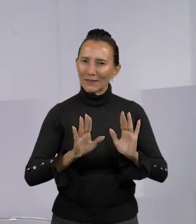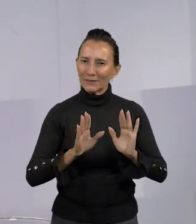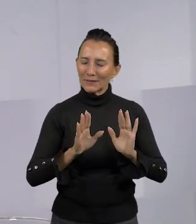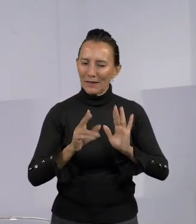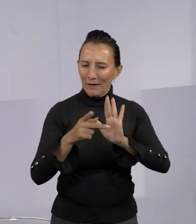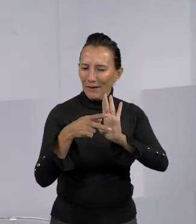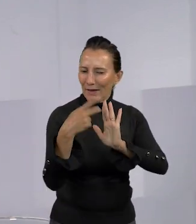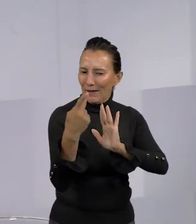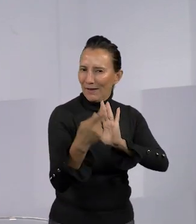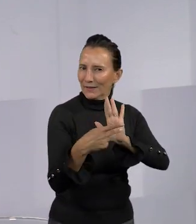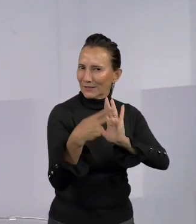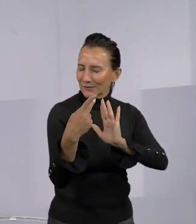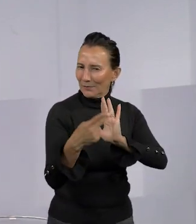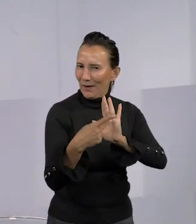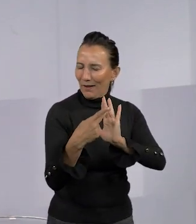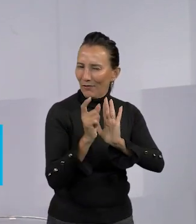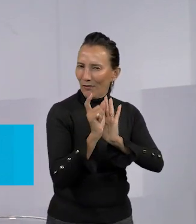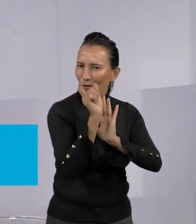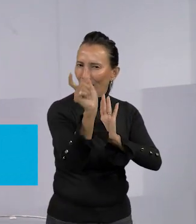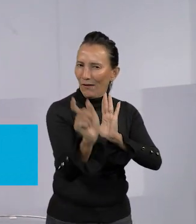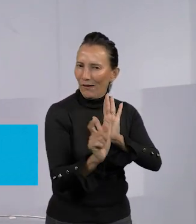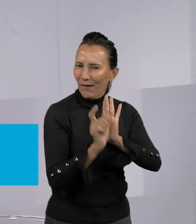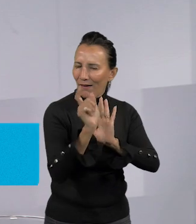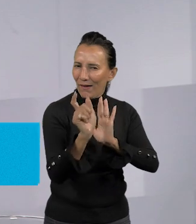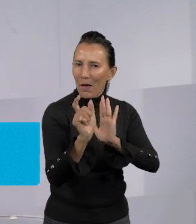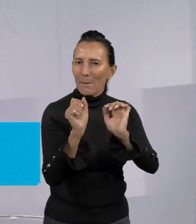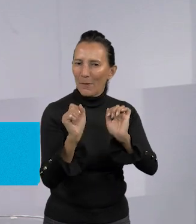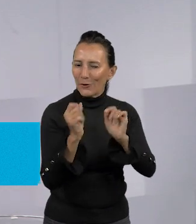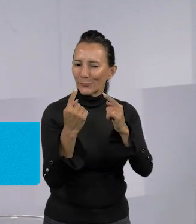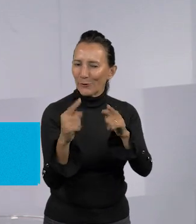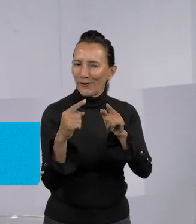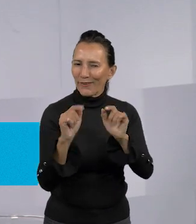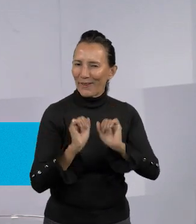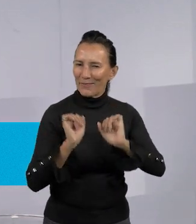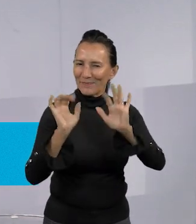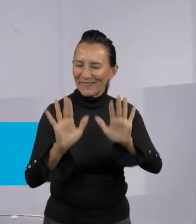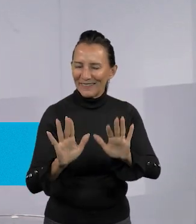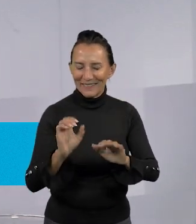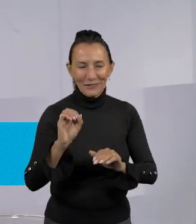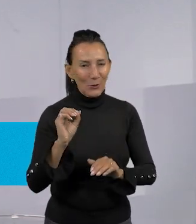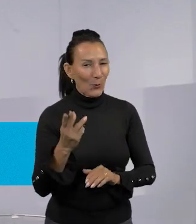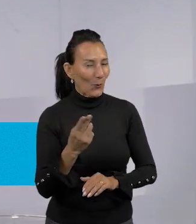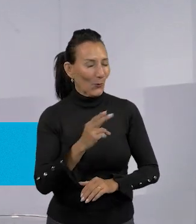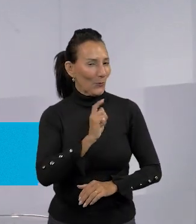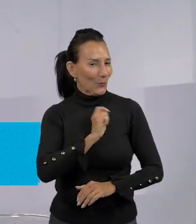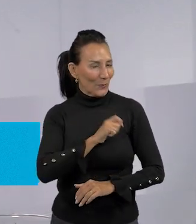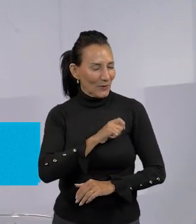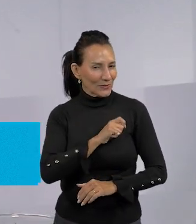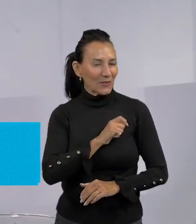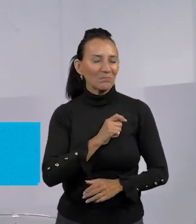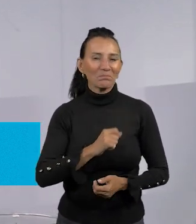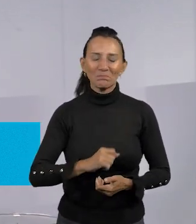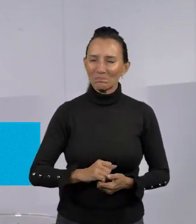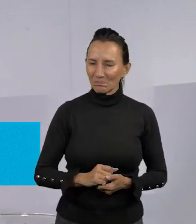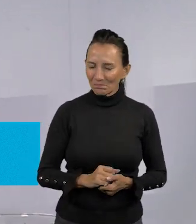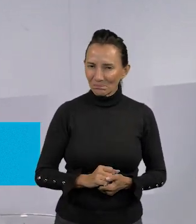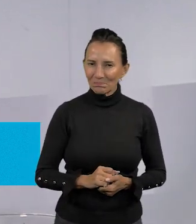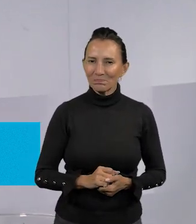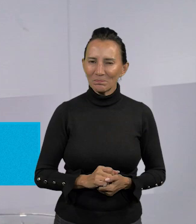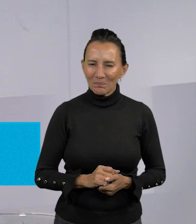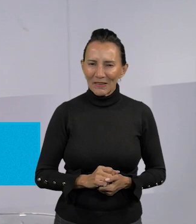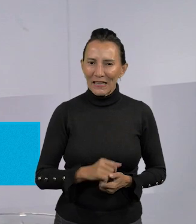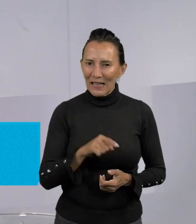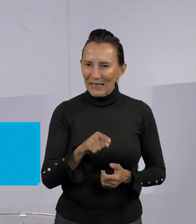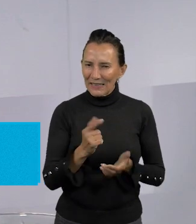é o que diz esse esse livro aqui do nosso querido pastor Jorge Linhares que é Humbert Seller é um livro que foi vendido mais